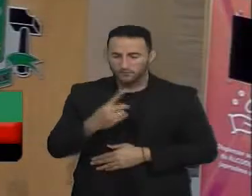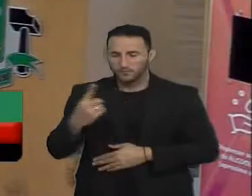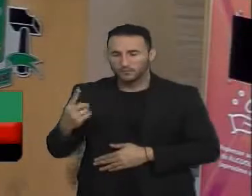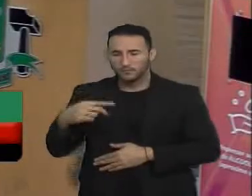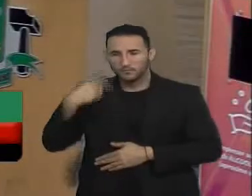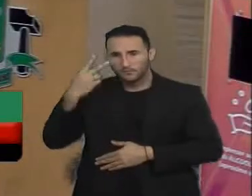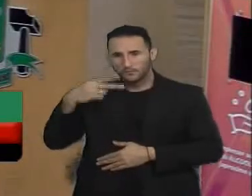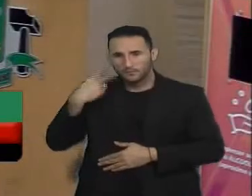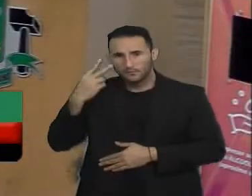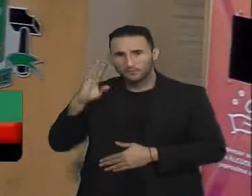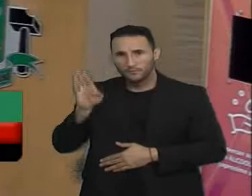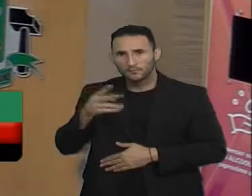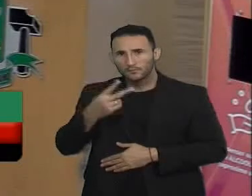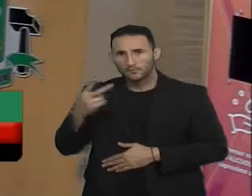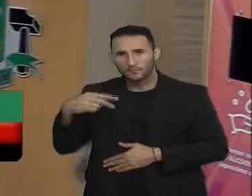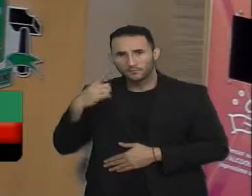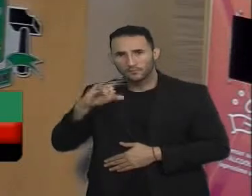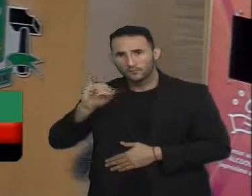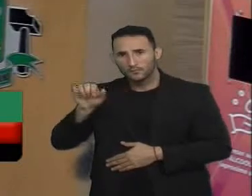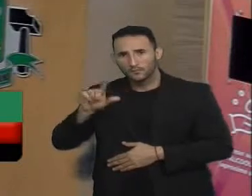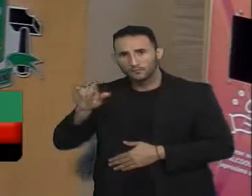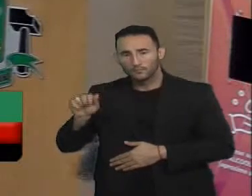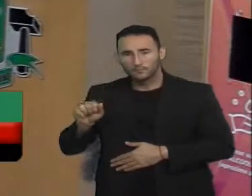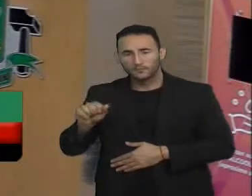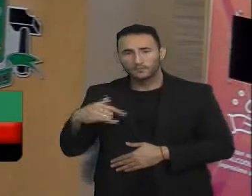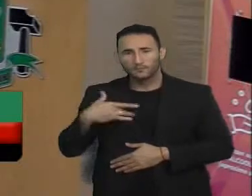221/22, de autoria da vereadora Lúcia da Saúde.